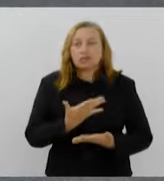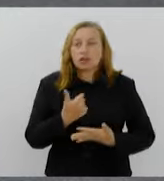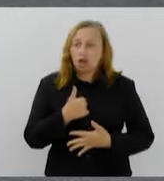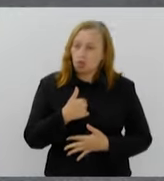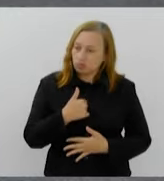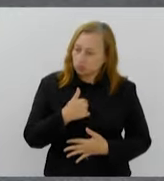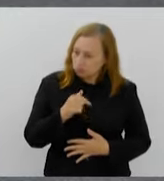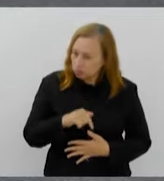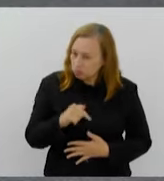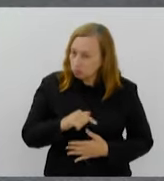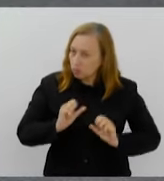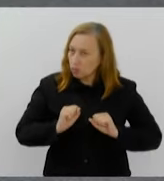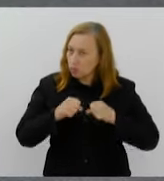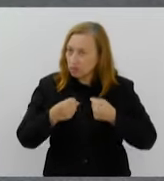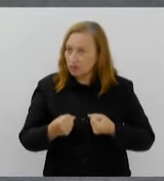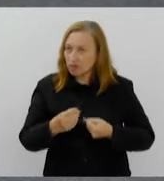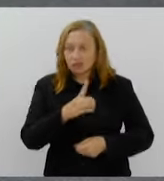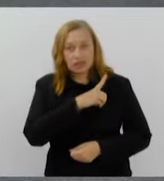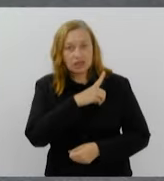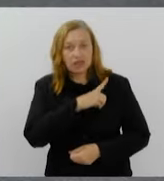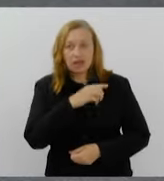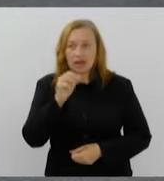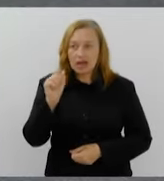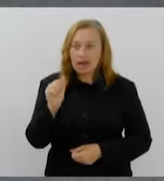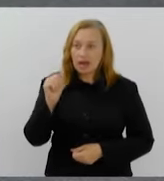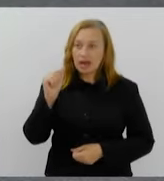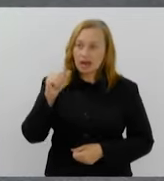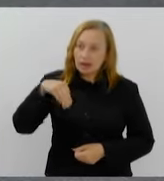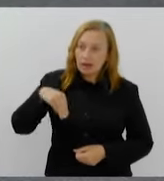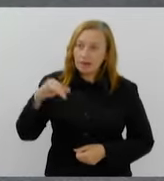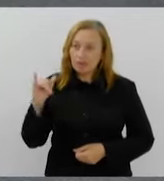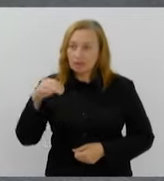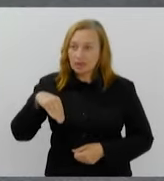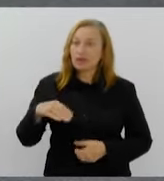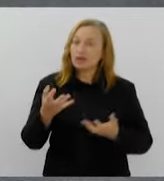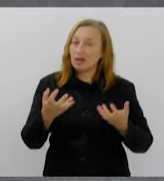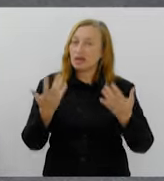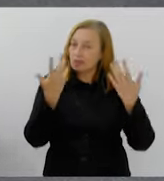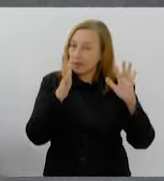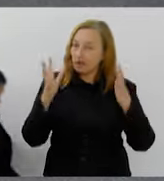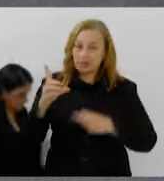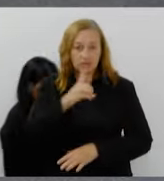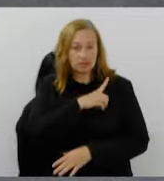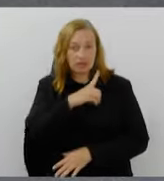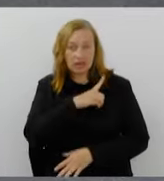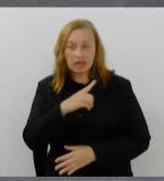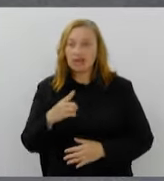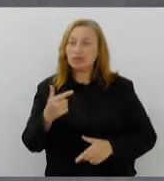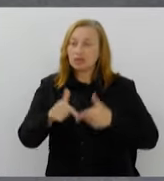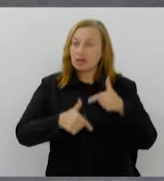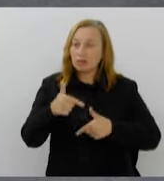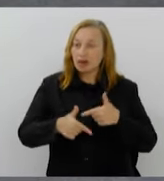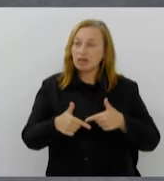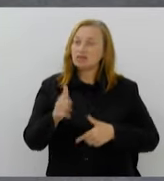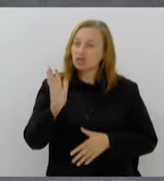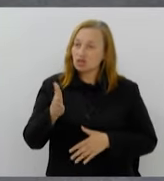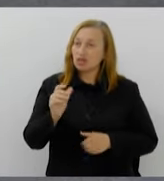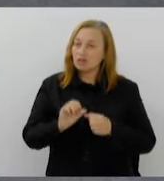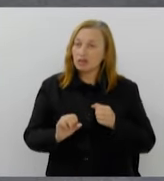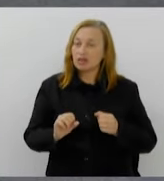aqui vou sair em defesa do Delegado a mim inclusive eu quero aqui parabenizar delegado pelo excelente trabalho que vossa